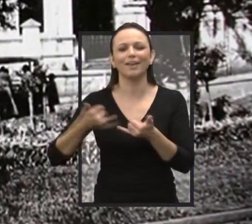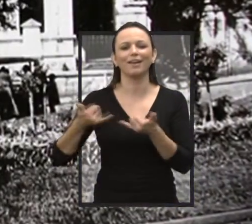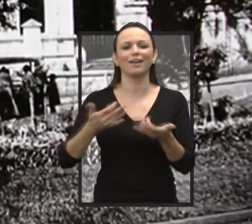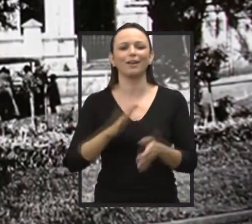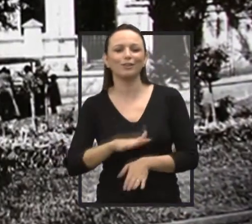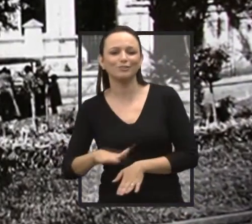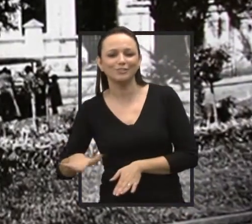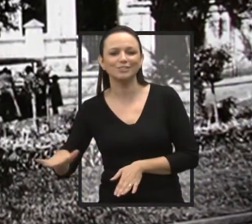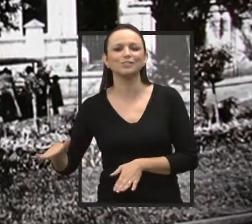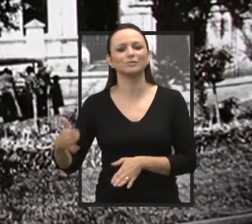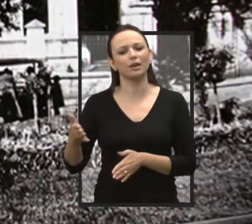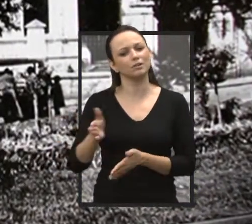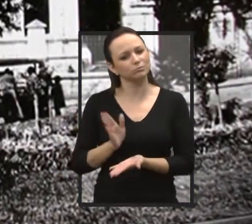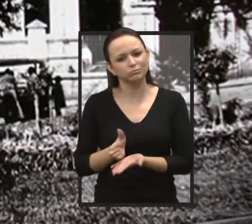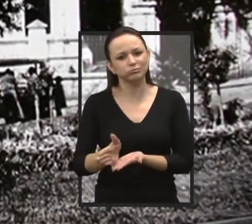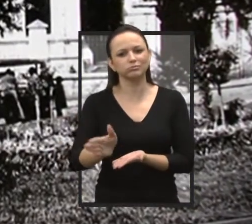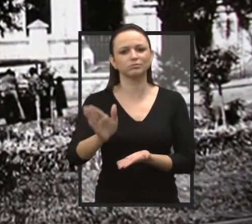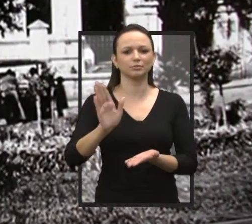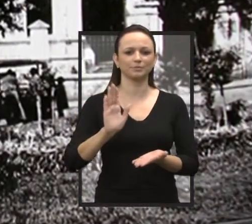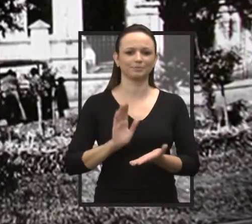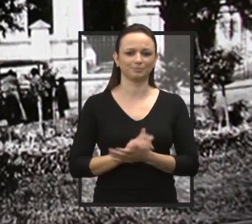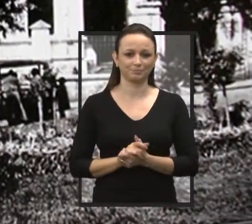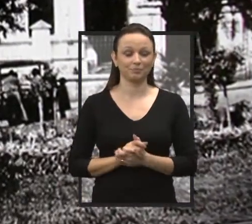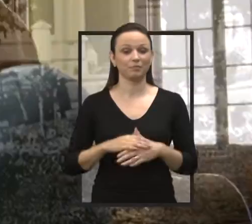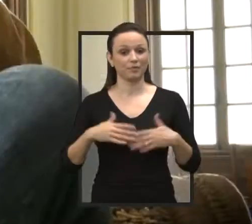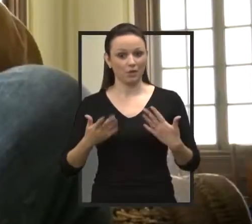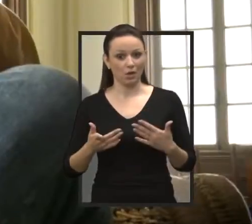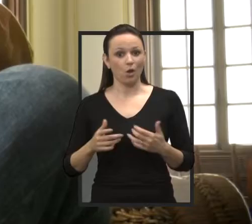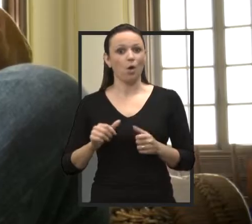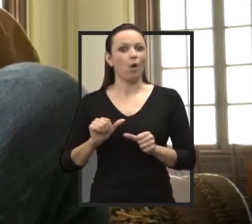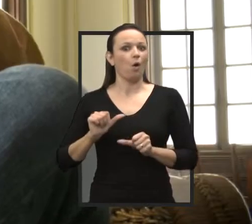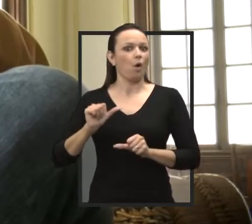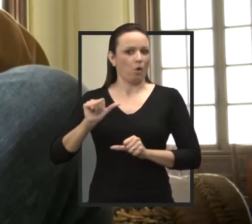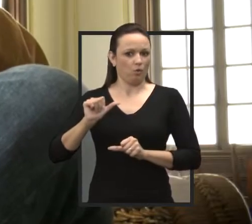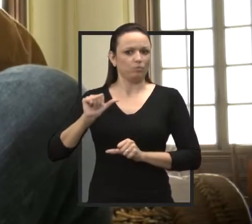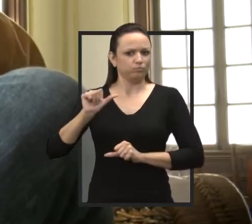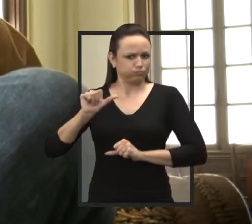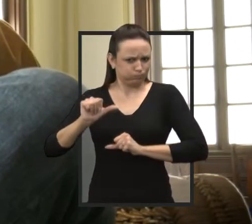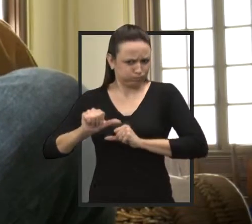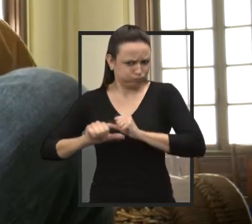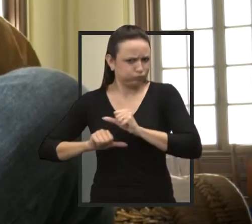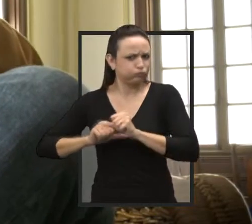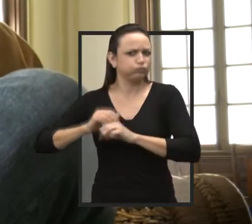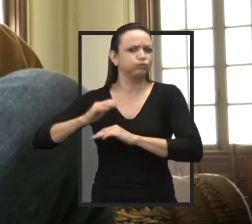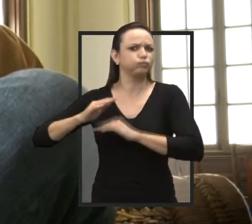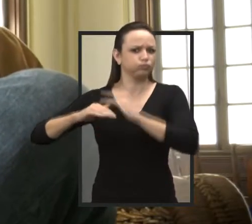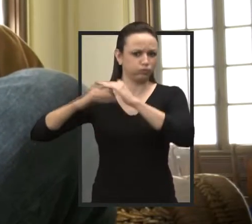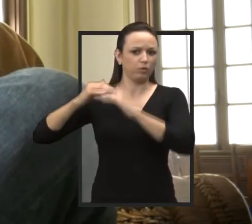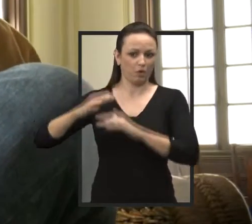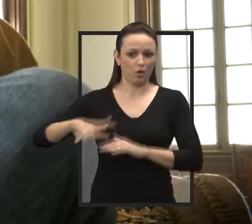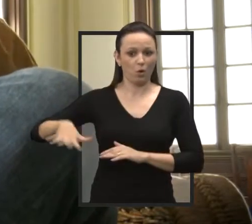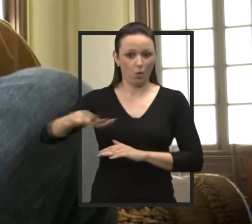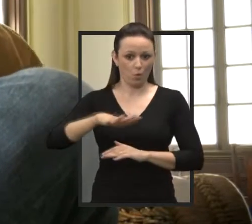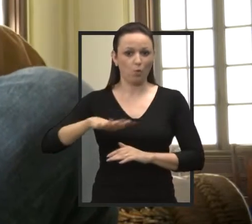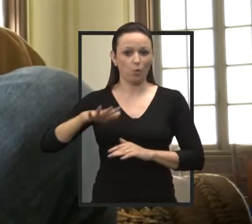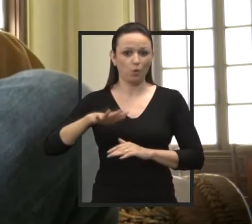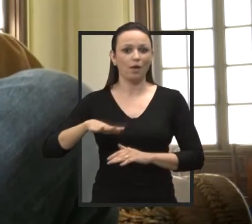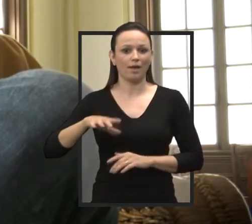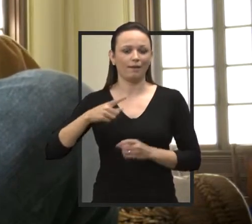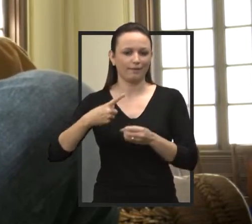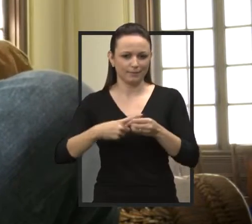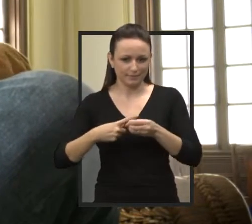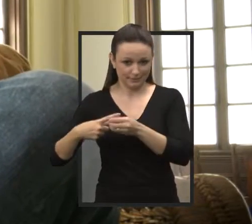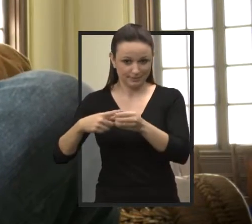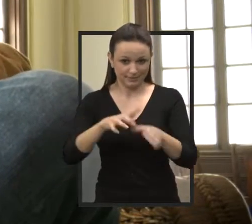brinquedos, e aí seguiu. Com a evolução não só urbana, mas